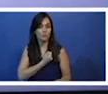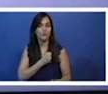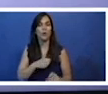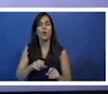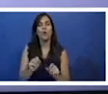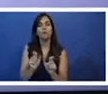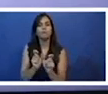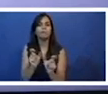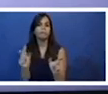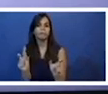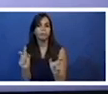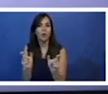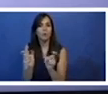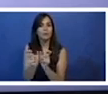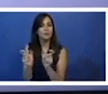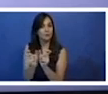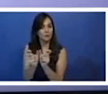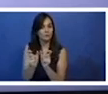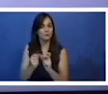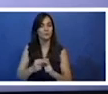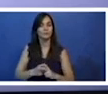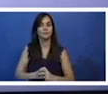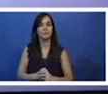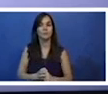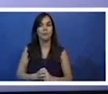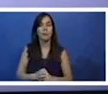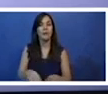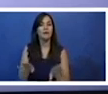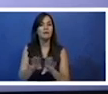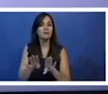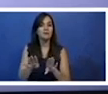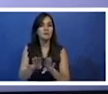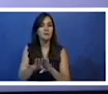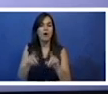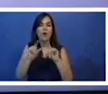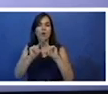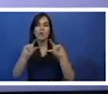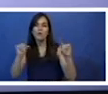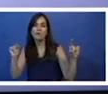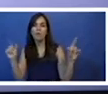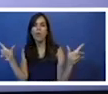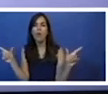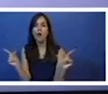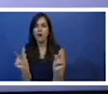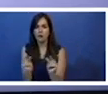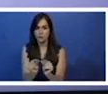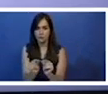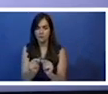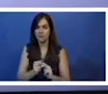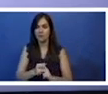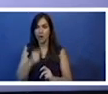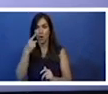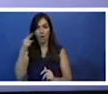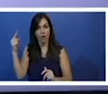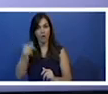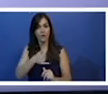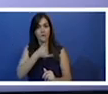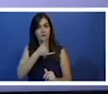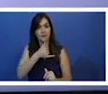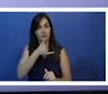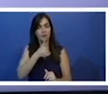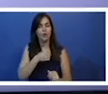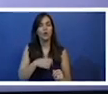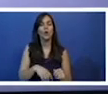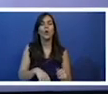singular. Na voz passiva e nas orações reduzidas. Olha lá o exemplo. Os